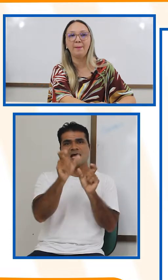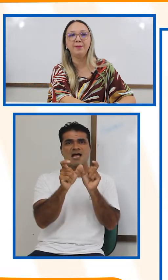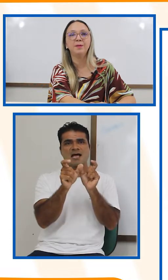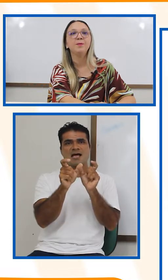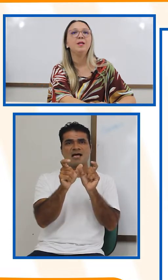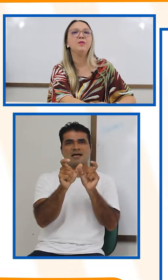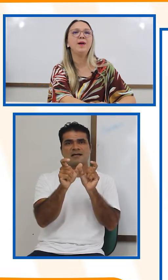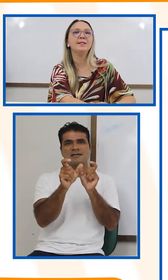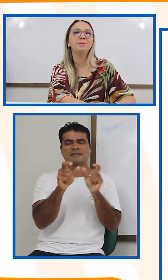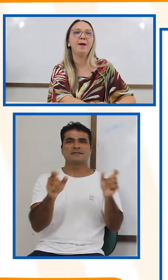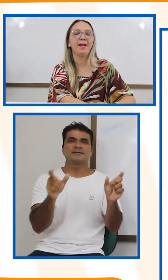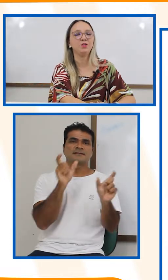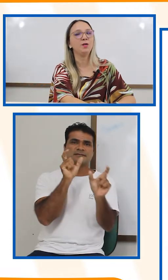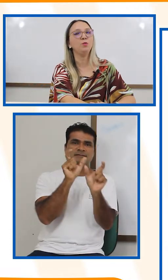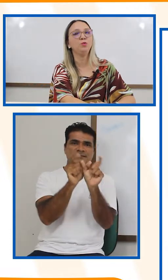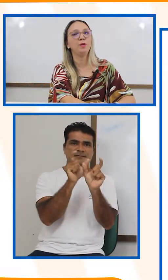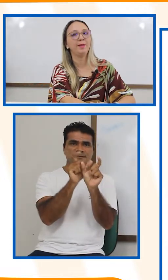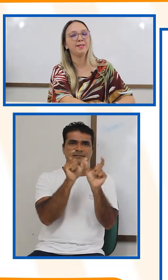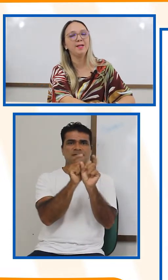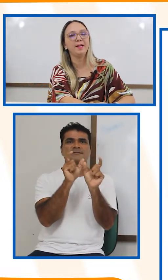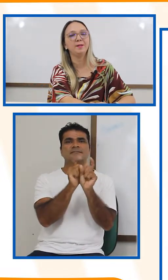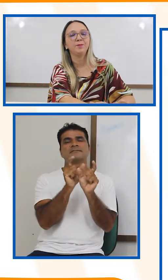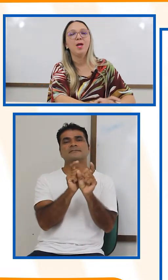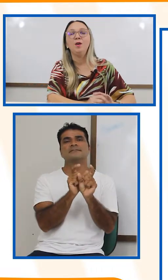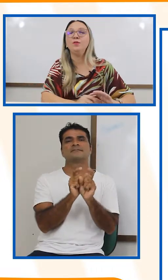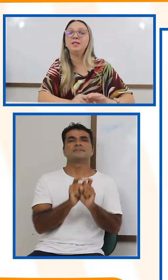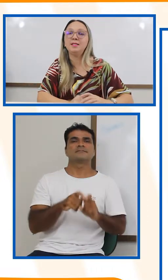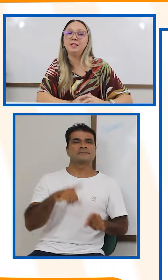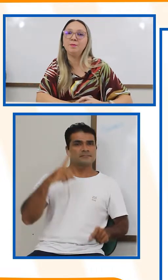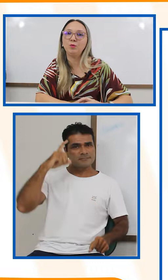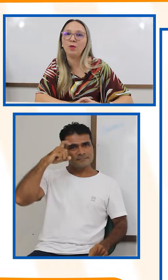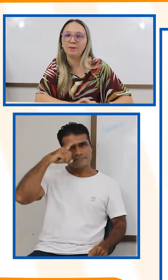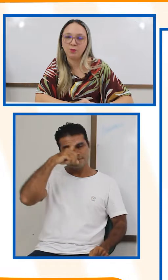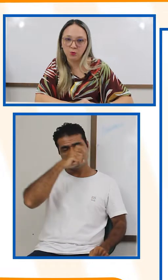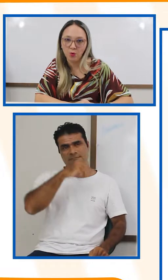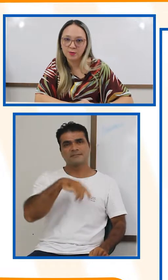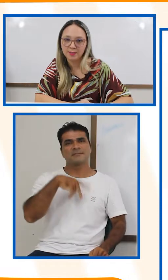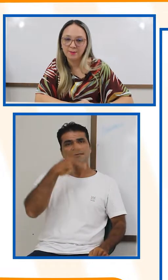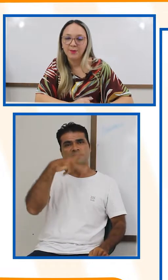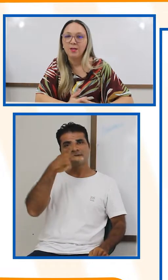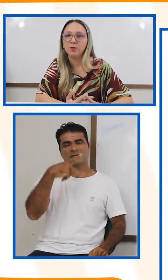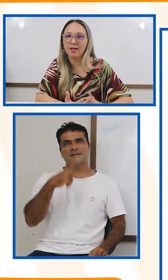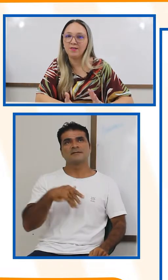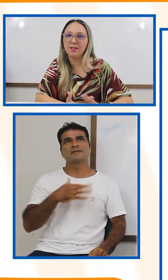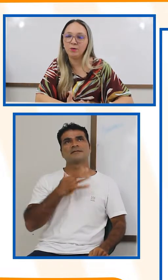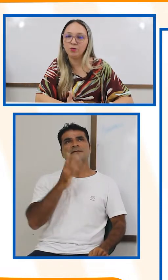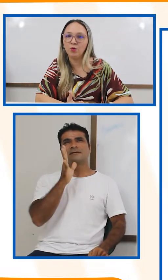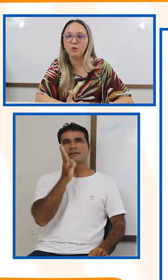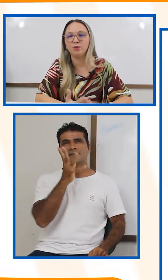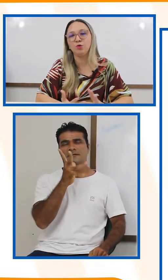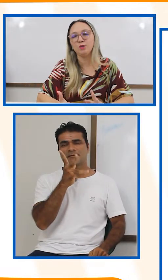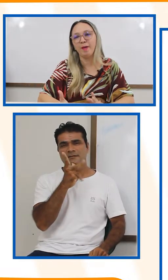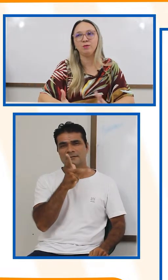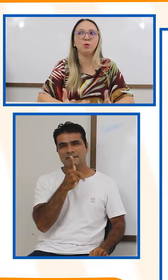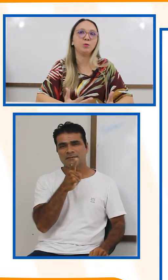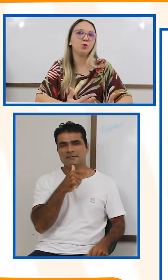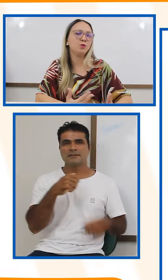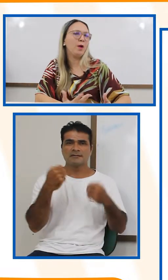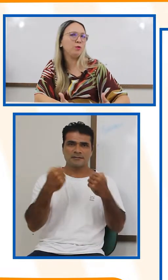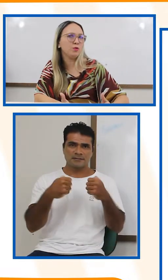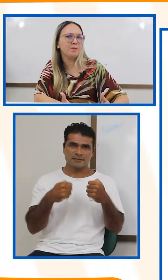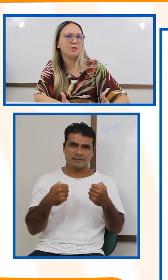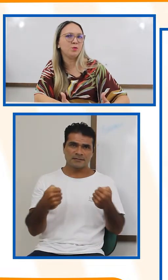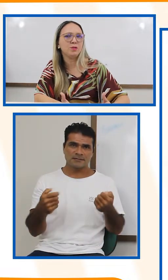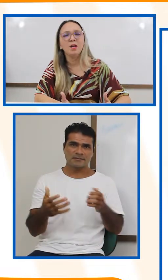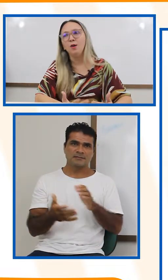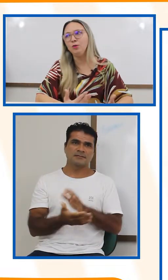forma rápida e fazem parte da cultura brasileira. Vocês lembram do doce? Do trava-língua do doce? O doce perguntou pro doce